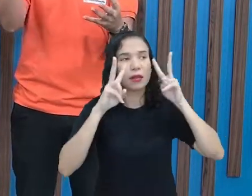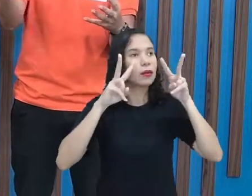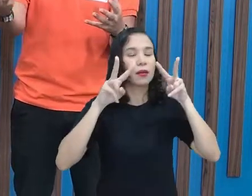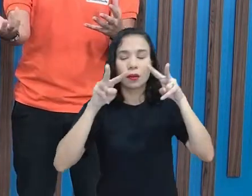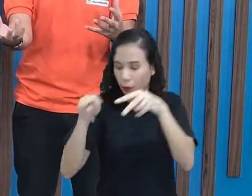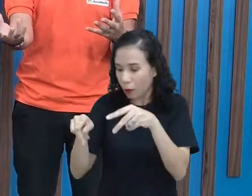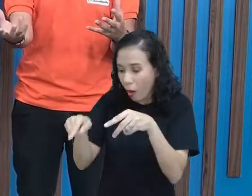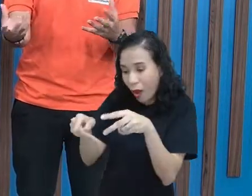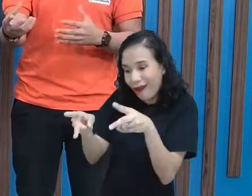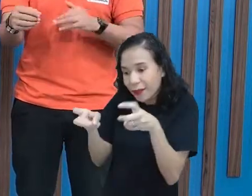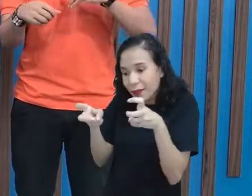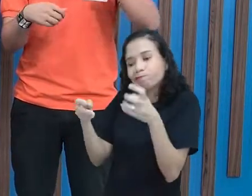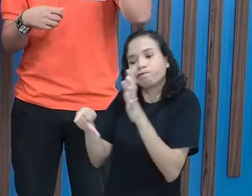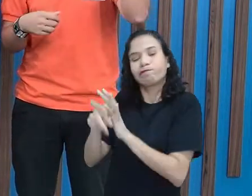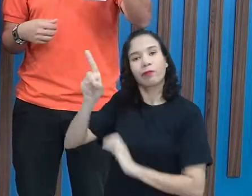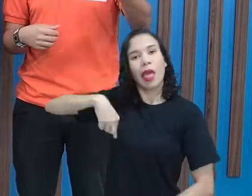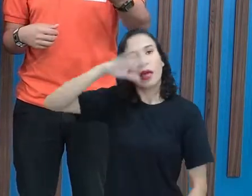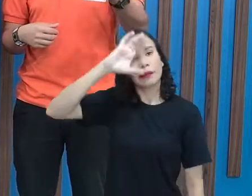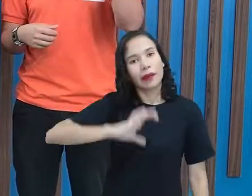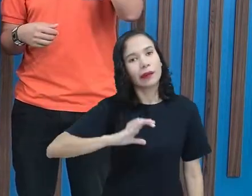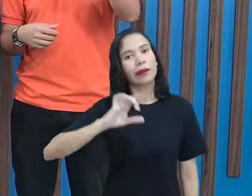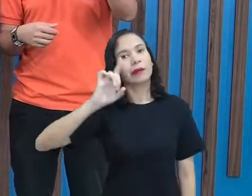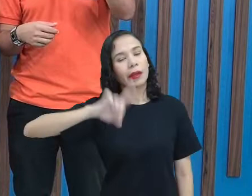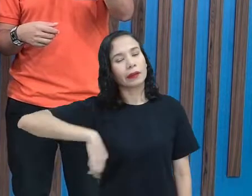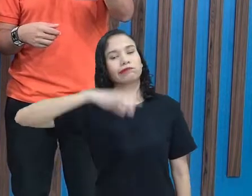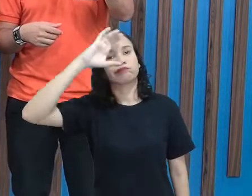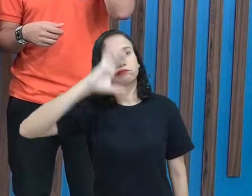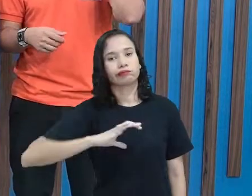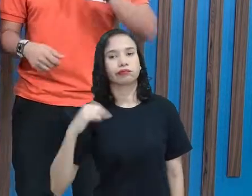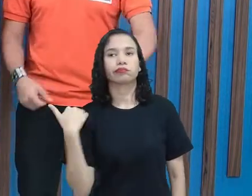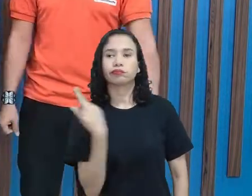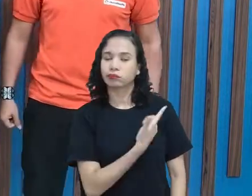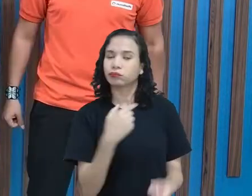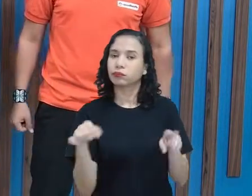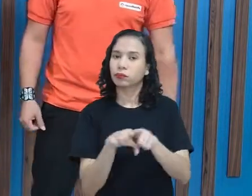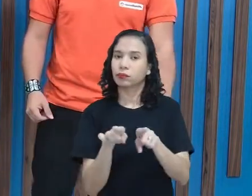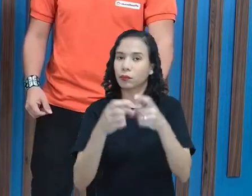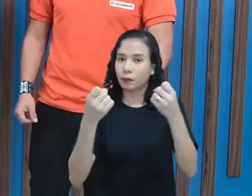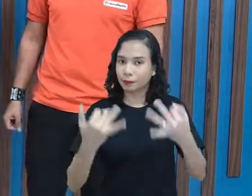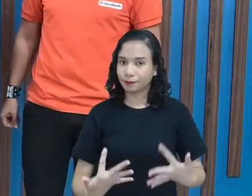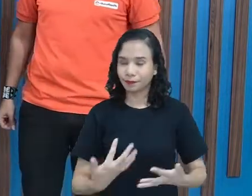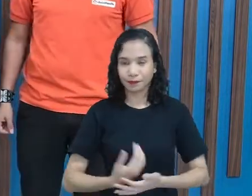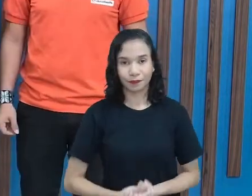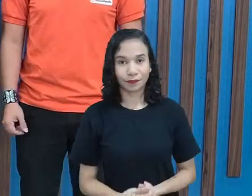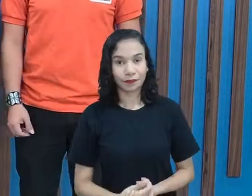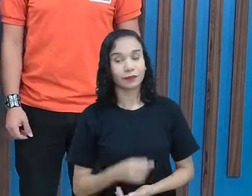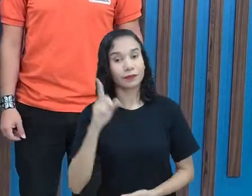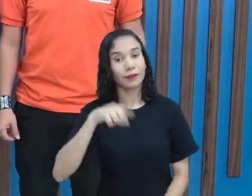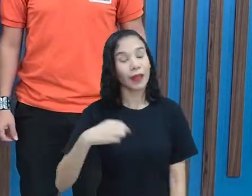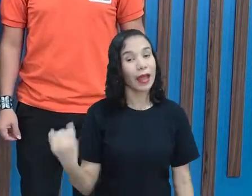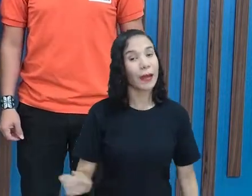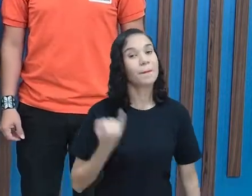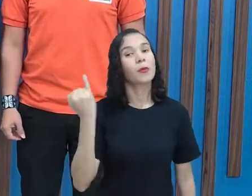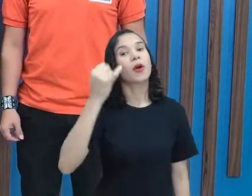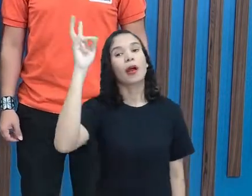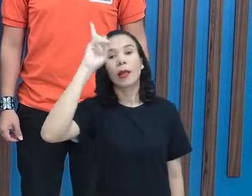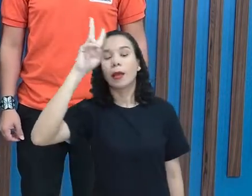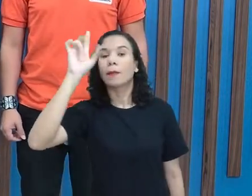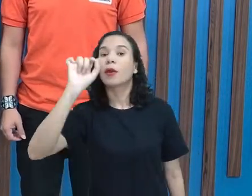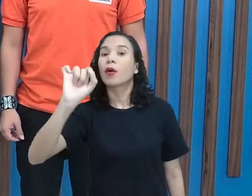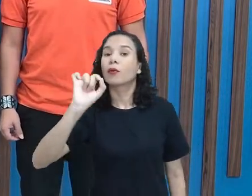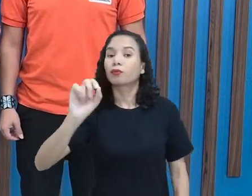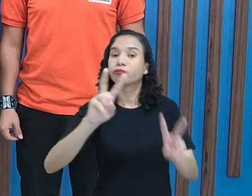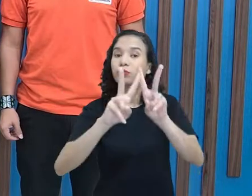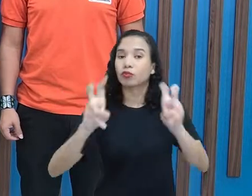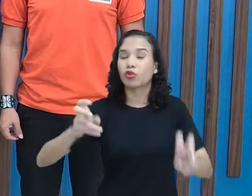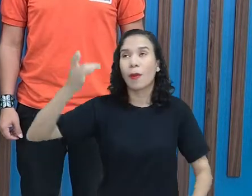um cidadão. Né? Então já entra nas questões de cidadanias que a gente também vai falar um pouquinho mais à frente, não é isso? E é importante lembrar, viu, gente, que questões de